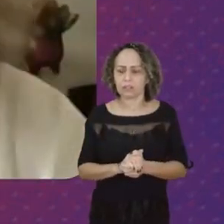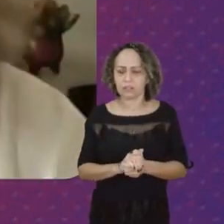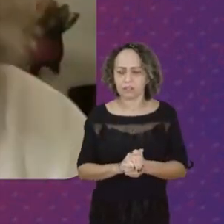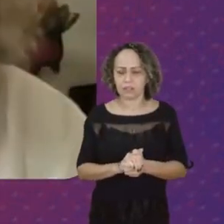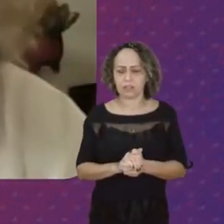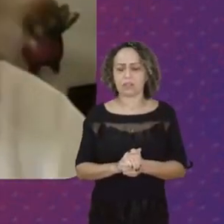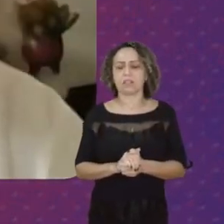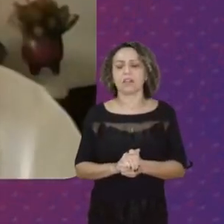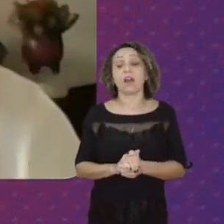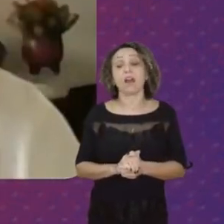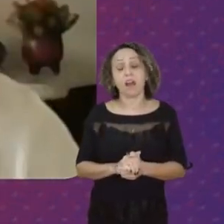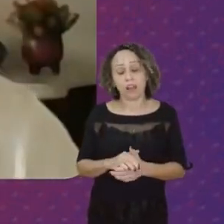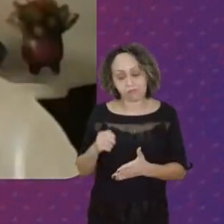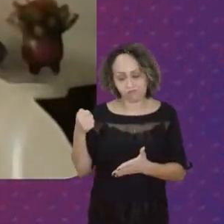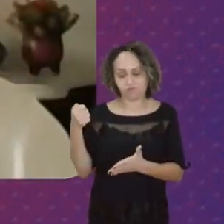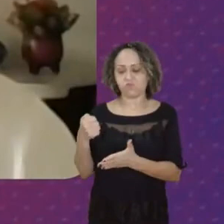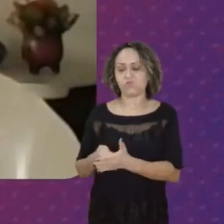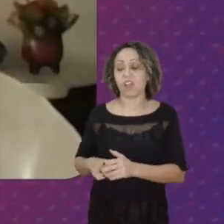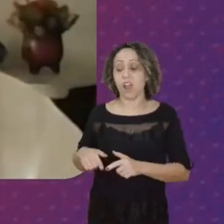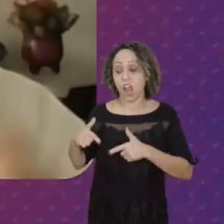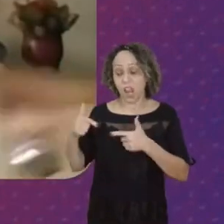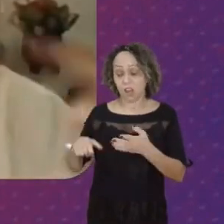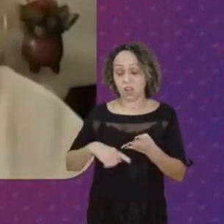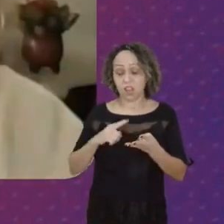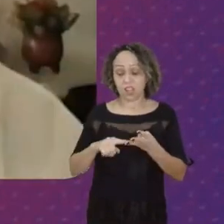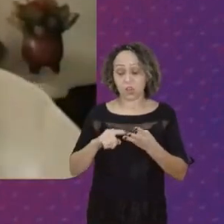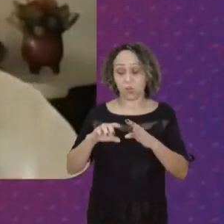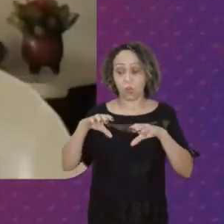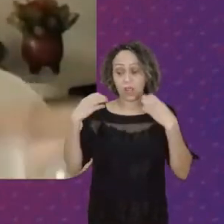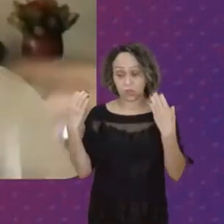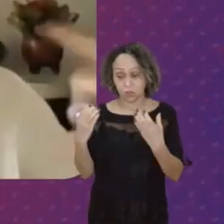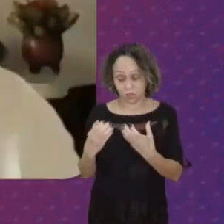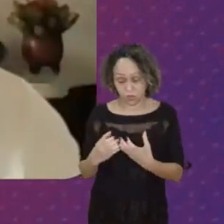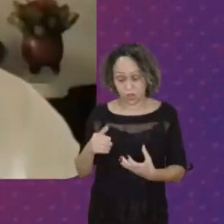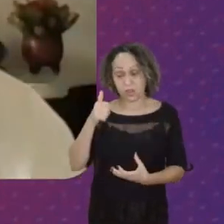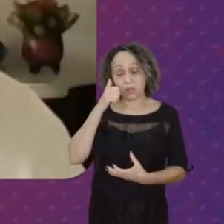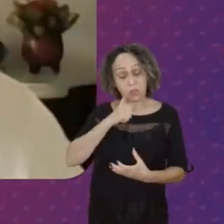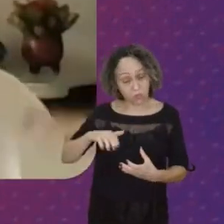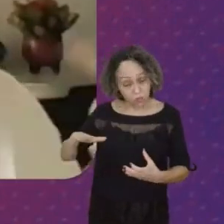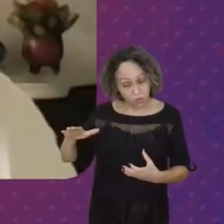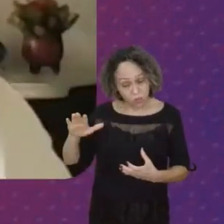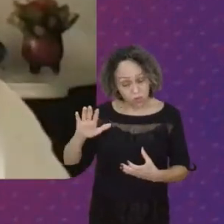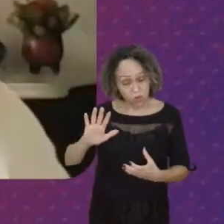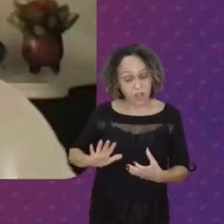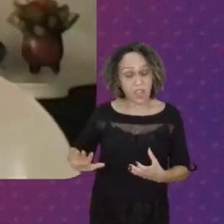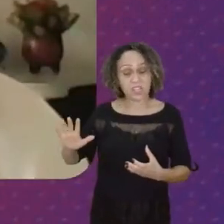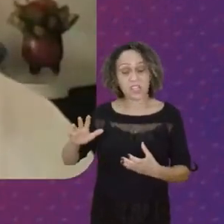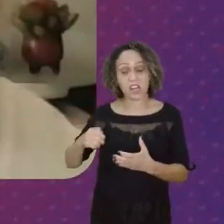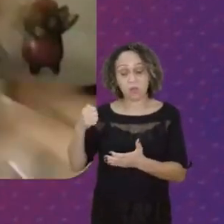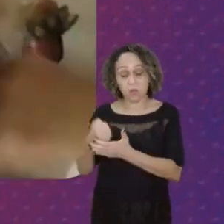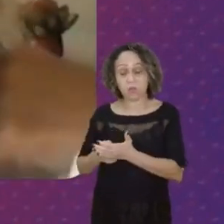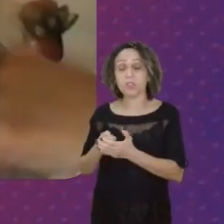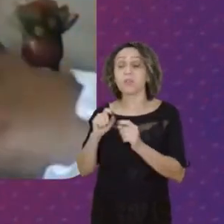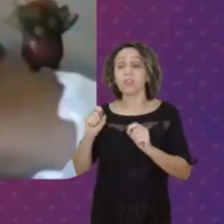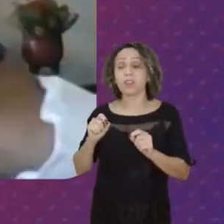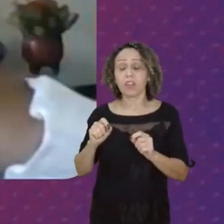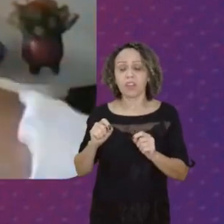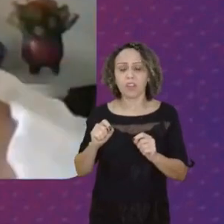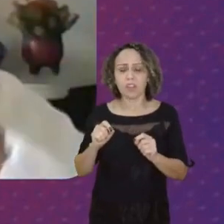luta pela paridade. No 4º Congresso, mais uma vez, falando a importância que